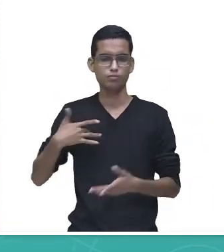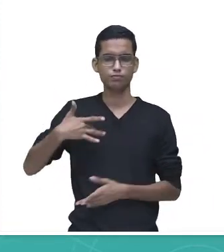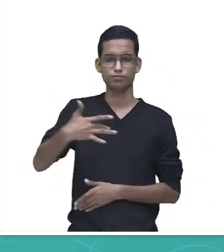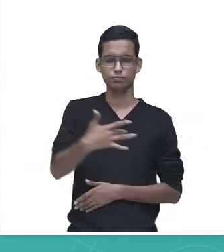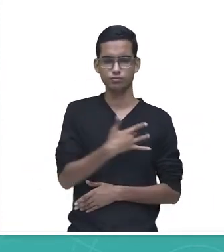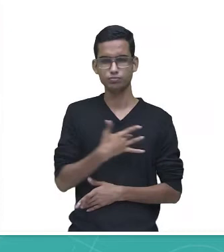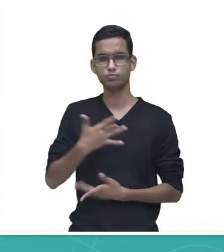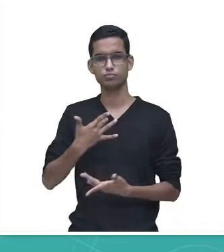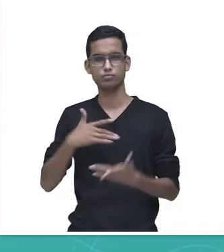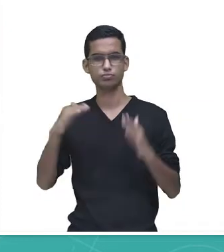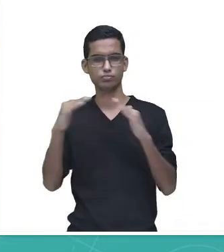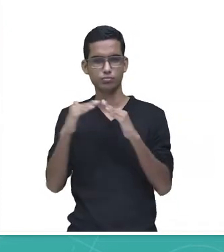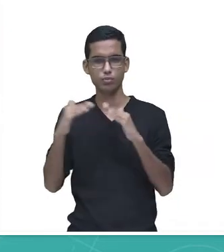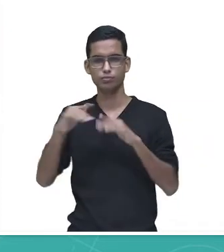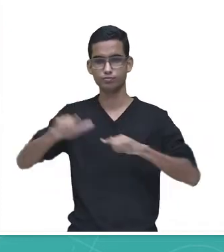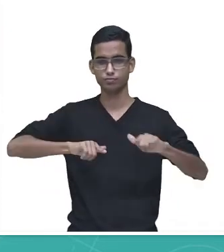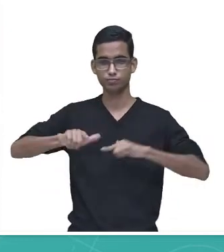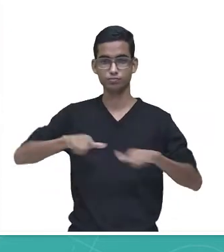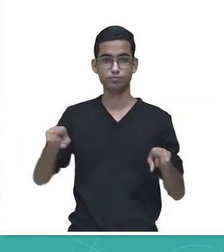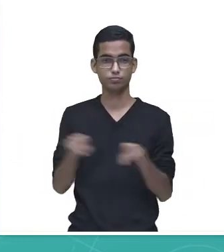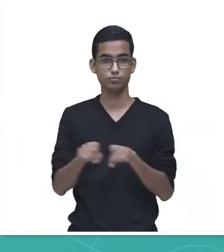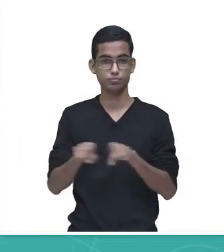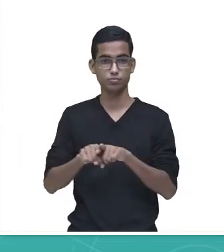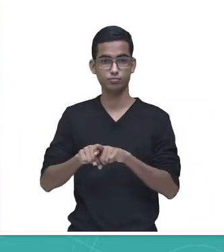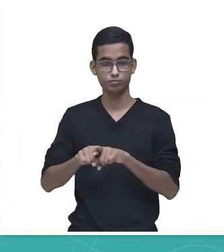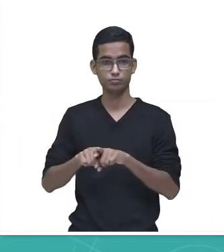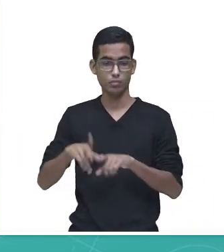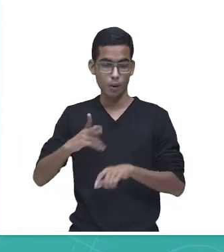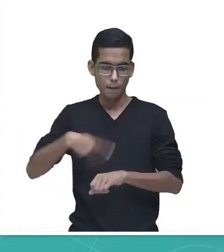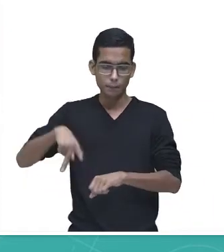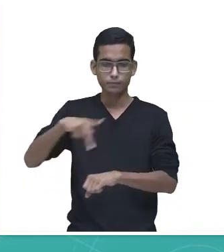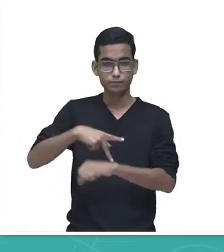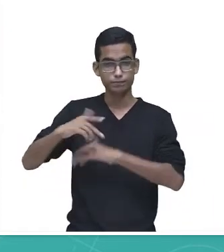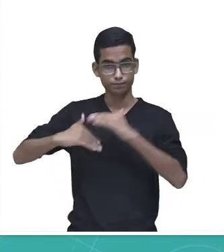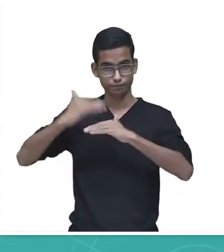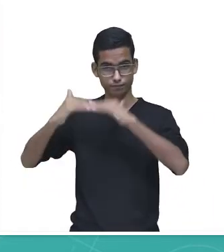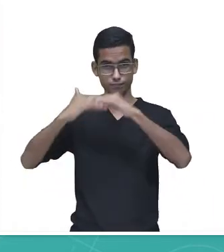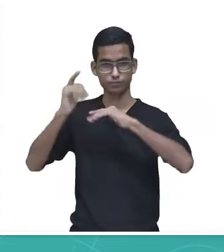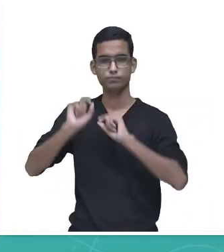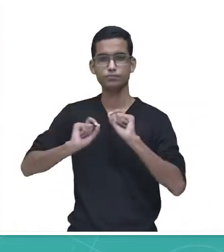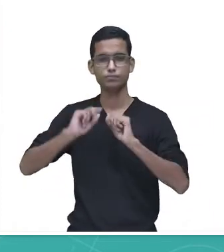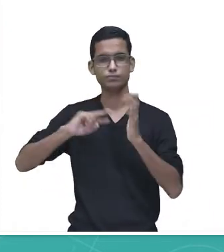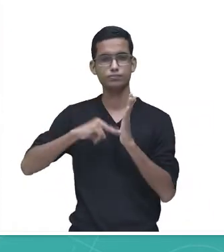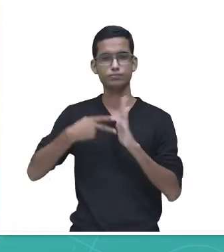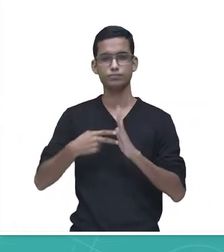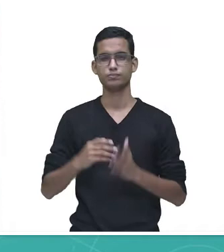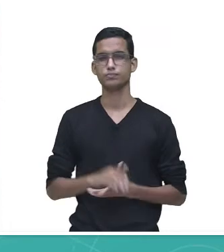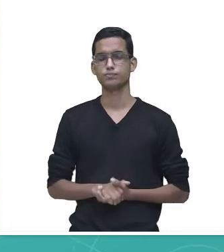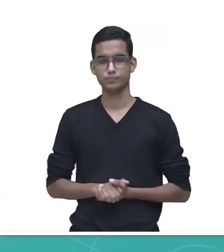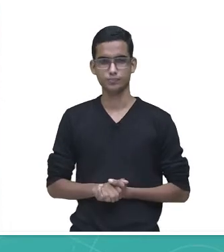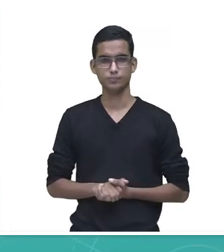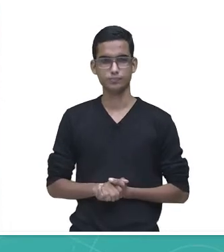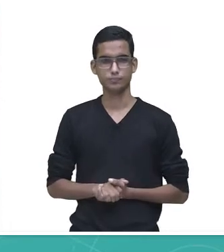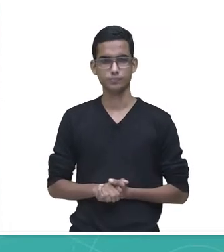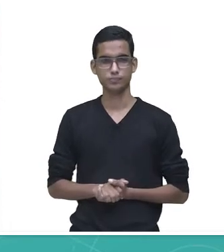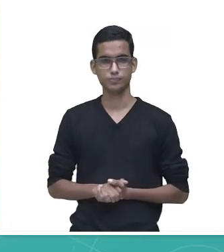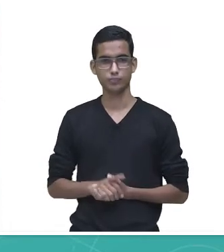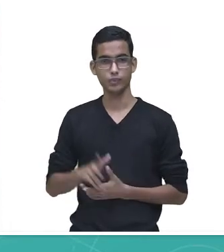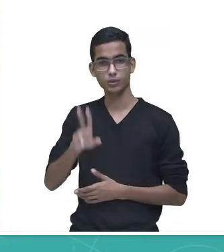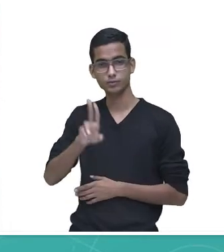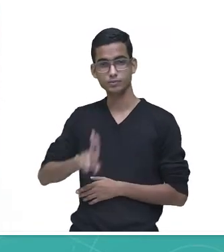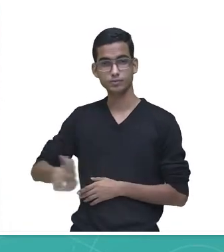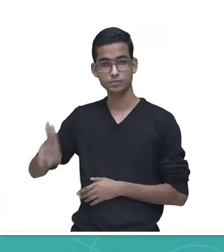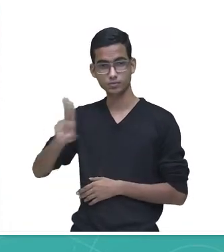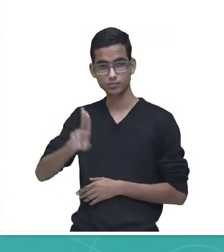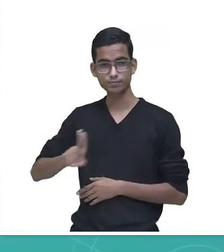emprego e moradia. Países em via de desenvolvimento. Vamos lá. Esse termo de